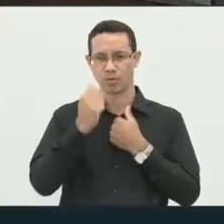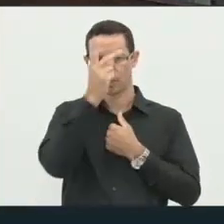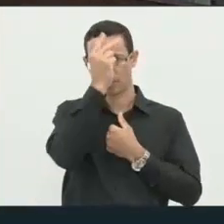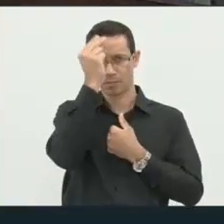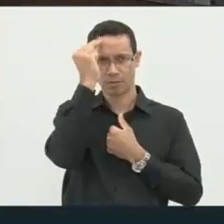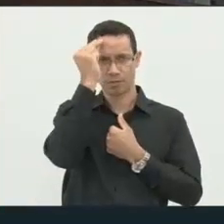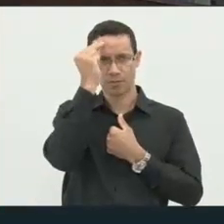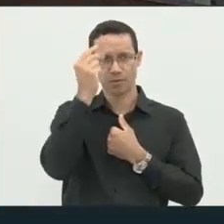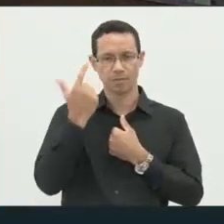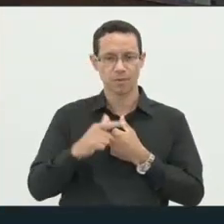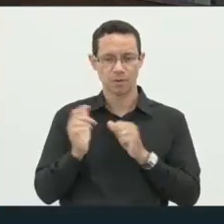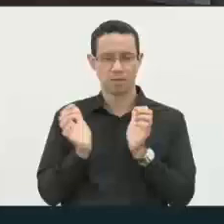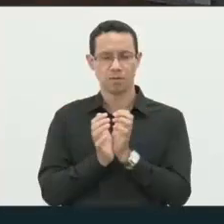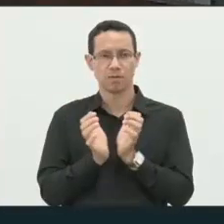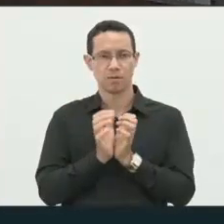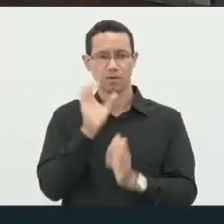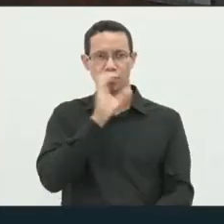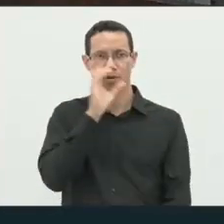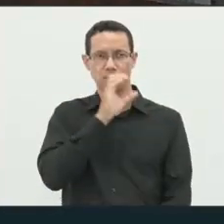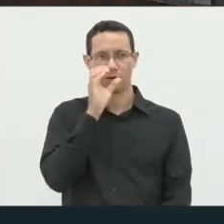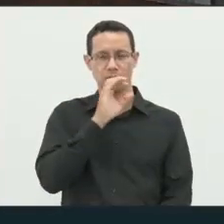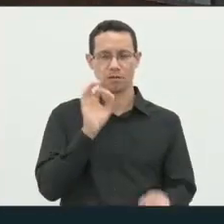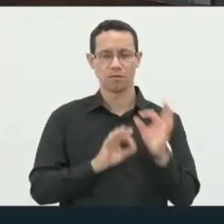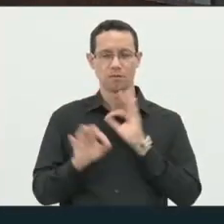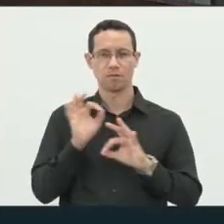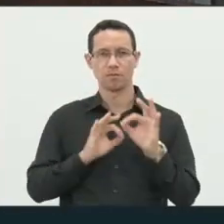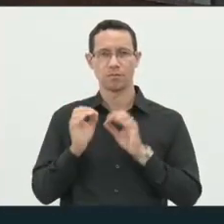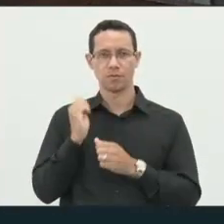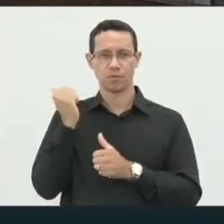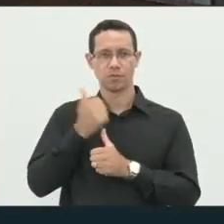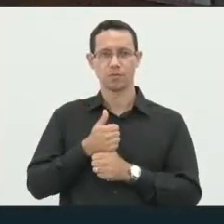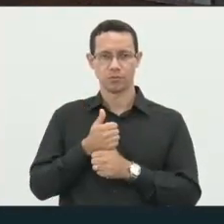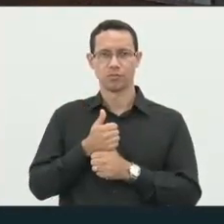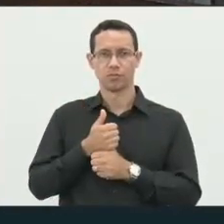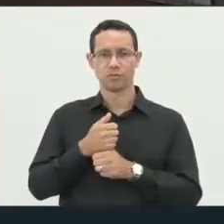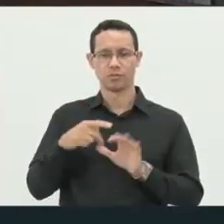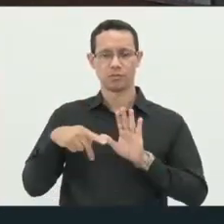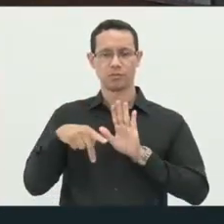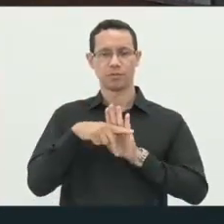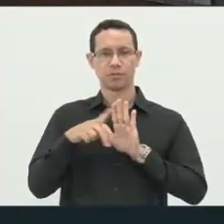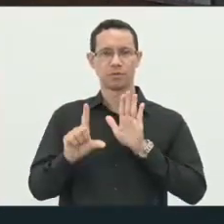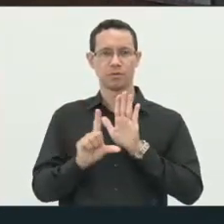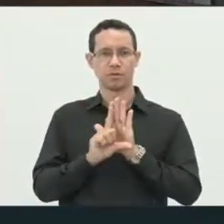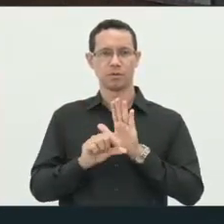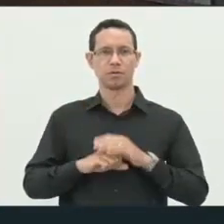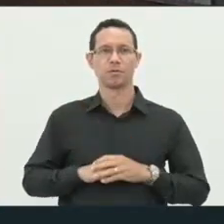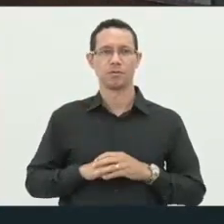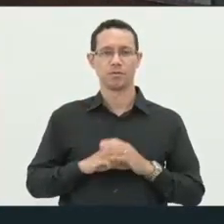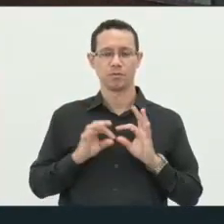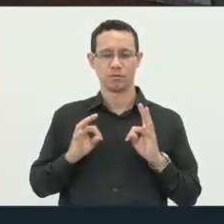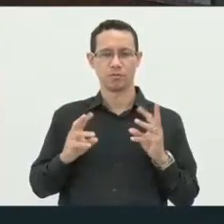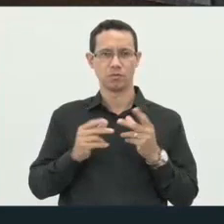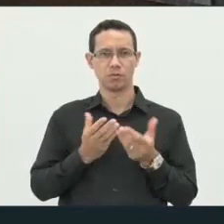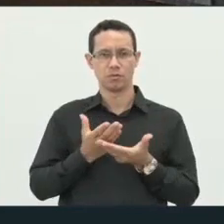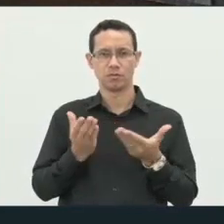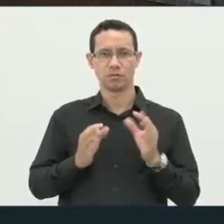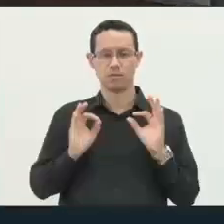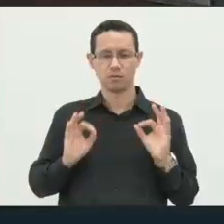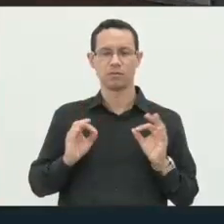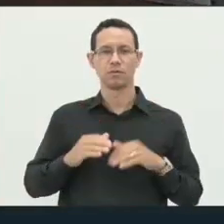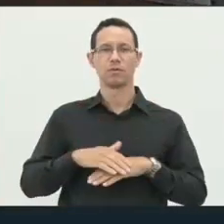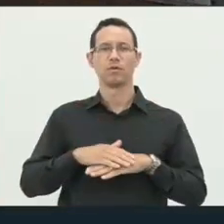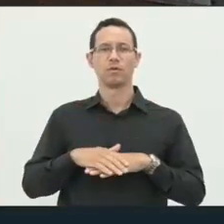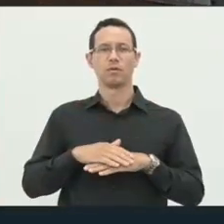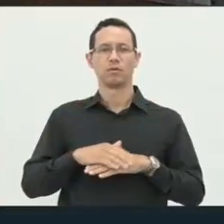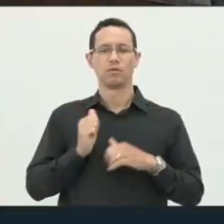para que mande mais rápido possível esse esse substitutivo desse projeto que está todos os colegas eu tenho certeza que eu tenho conversado